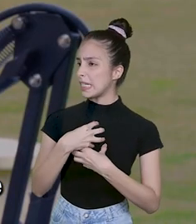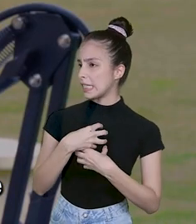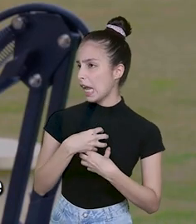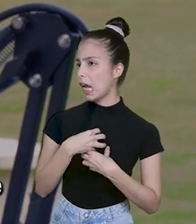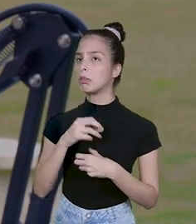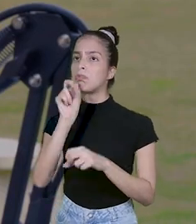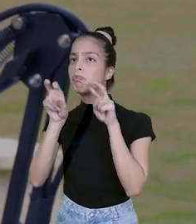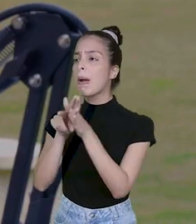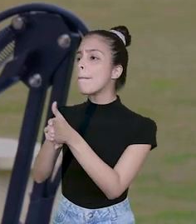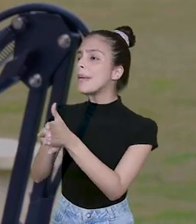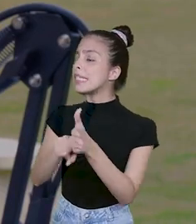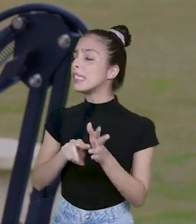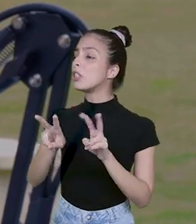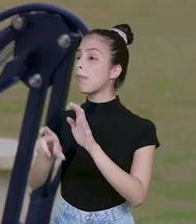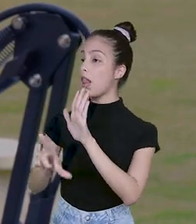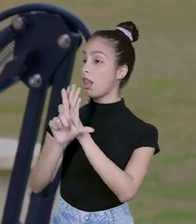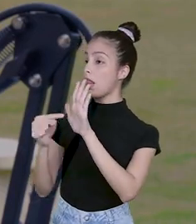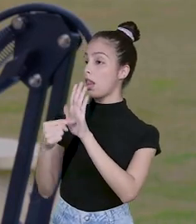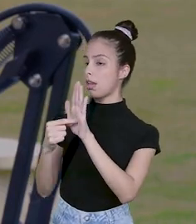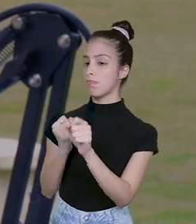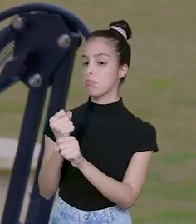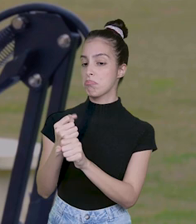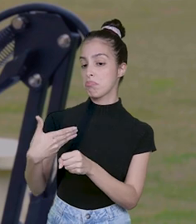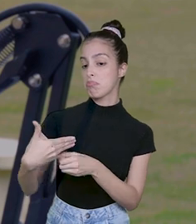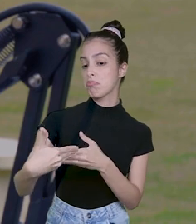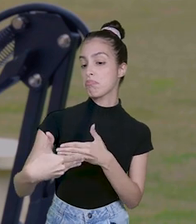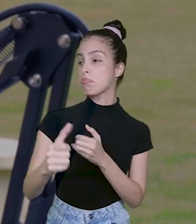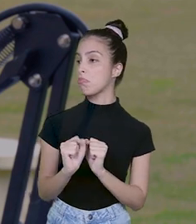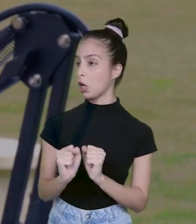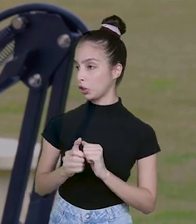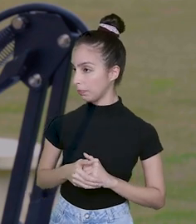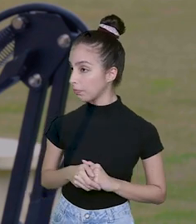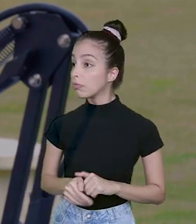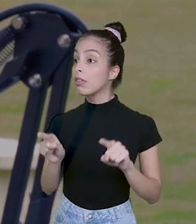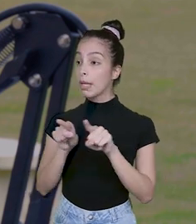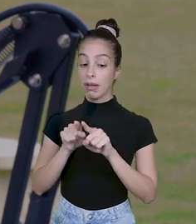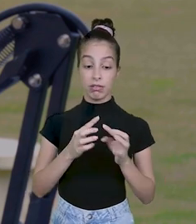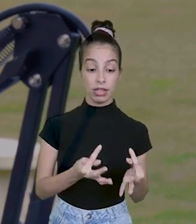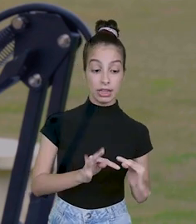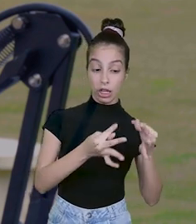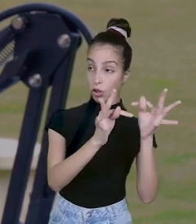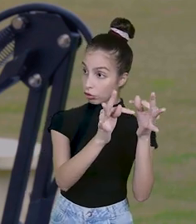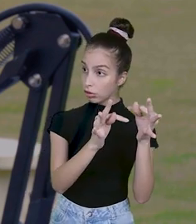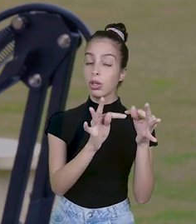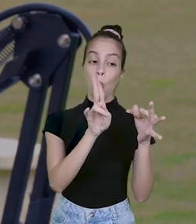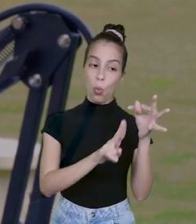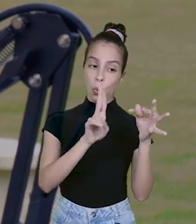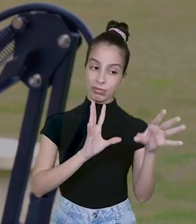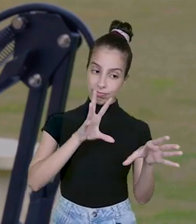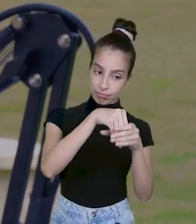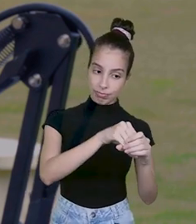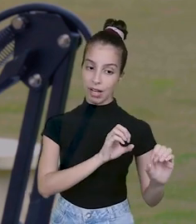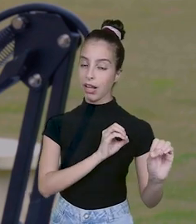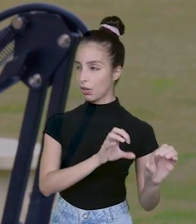anos e também o uso dessas tecnologias eh também a curto prazo na educação hoje